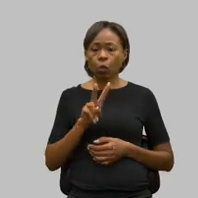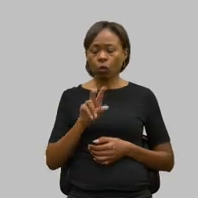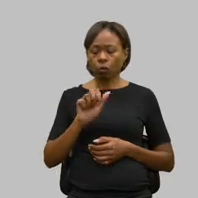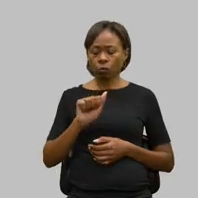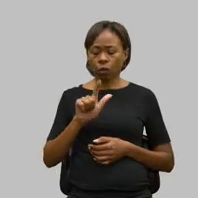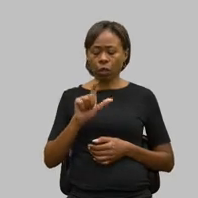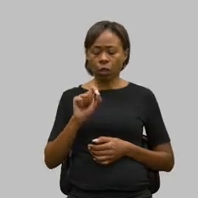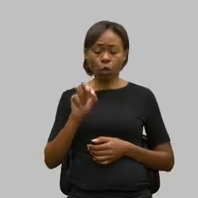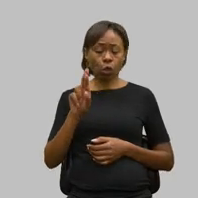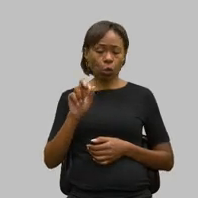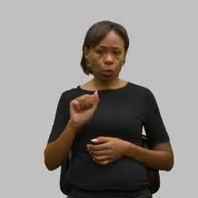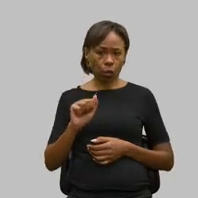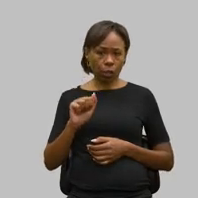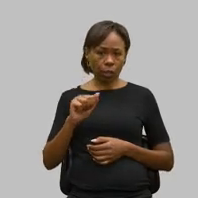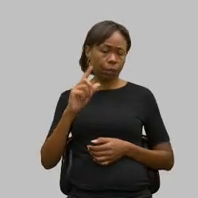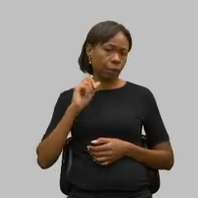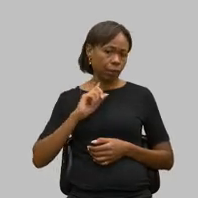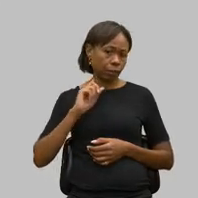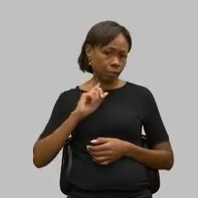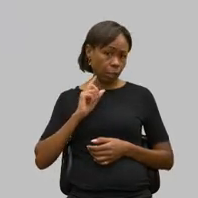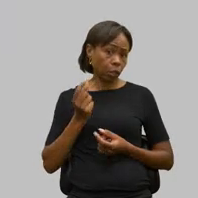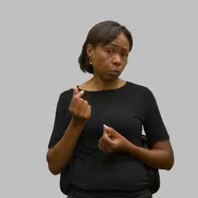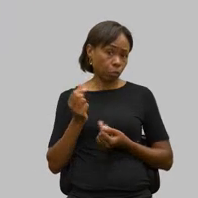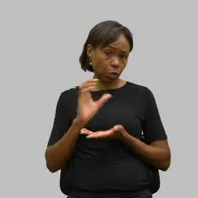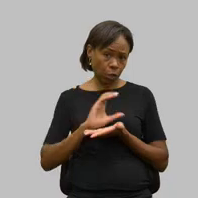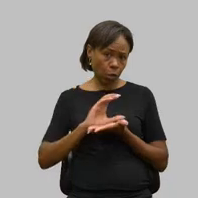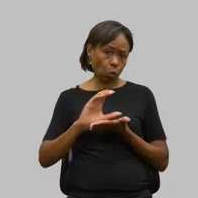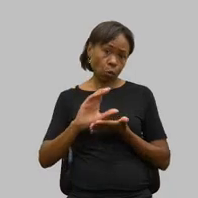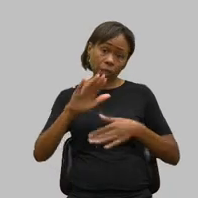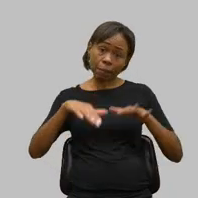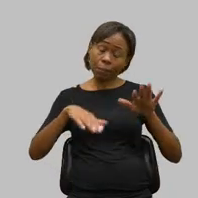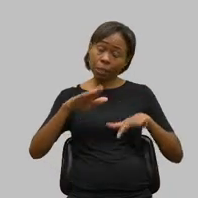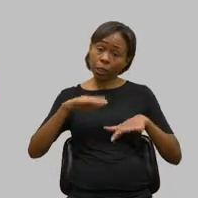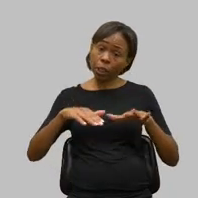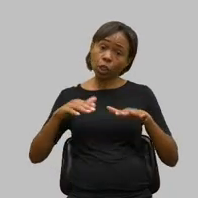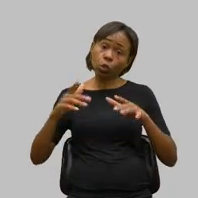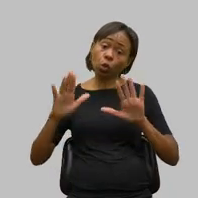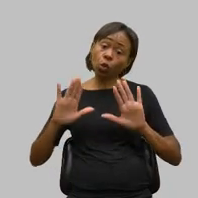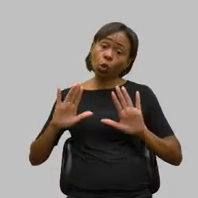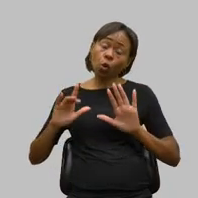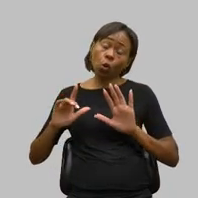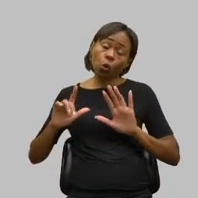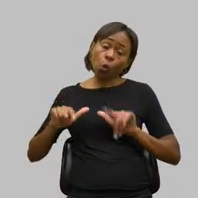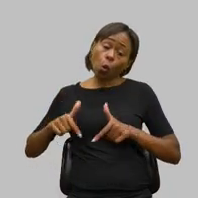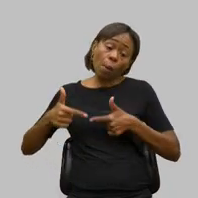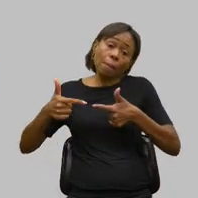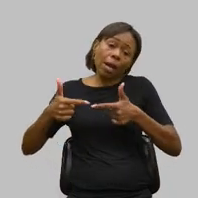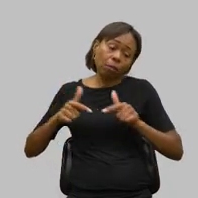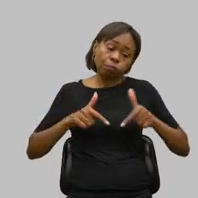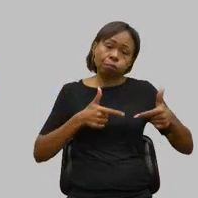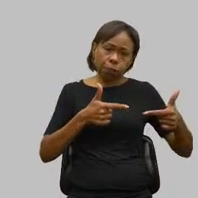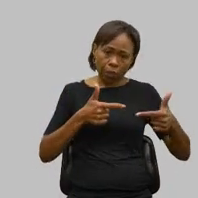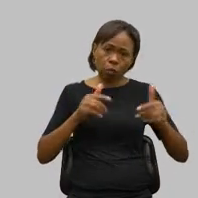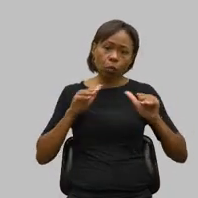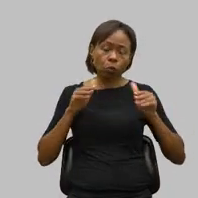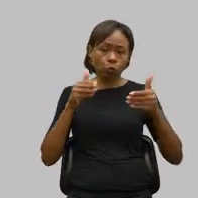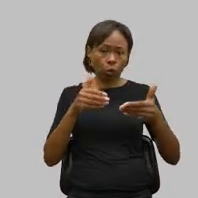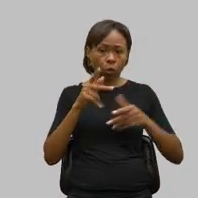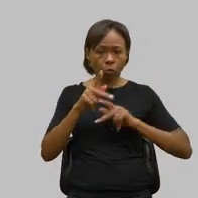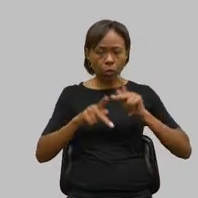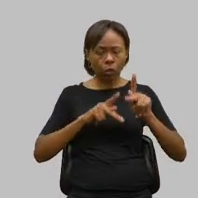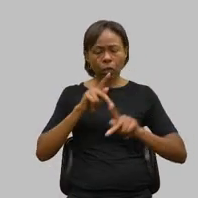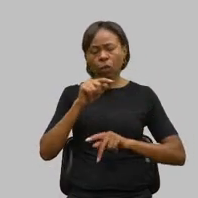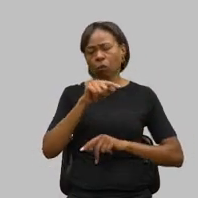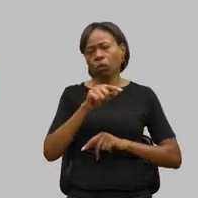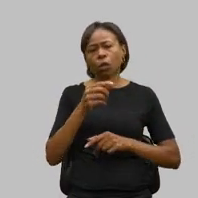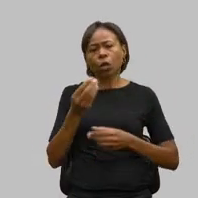direcionar recursos para seu secretário aos hospitais de acordo com o desempenho nas entregas para a população. Que balanço o senhor faz desse programa, tanto do ponto